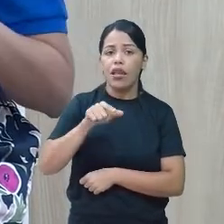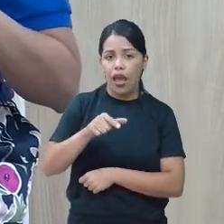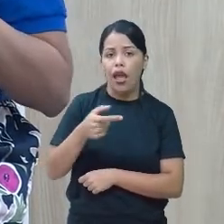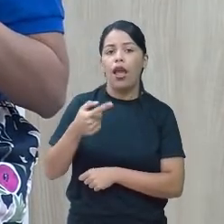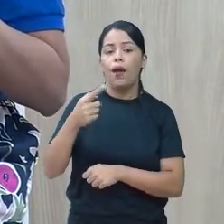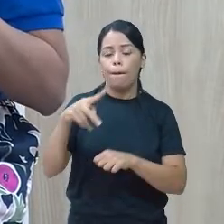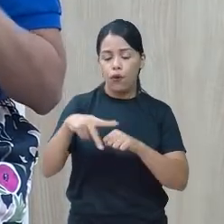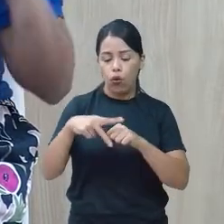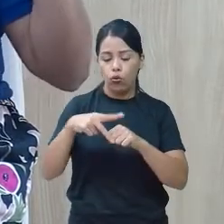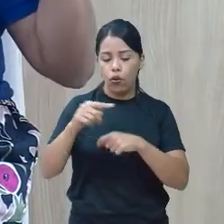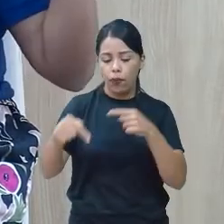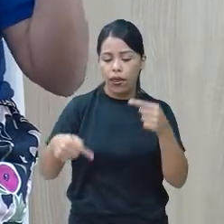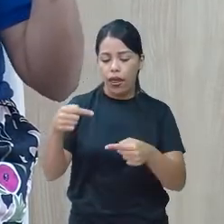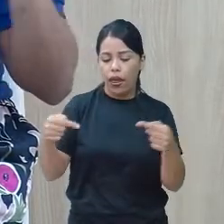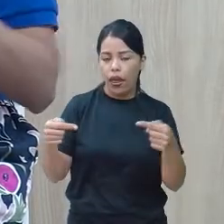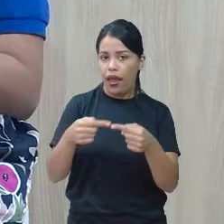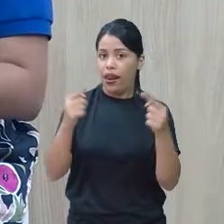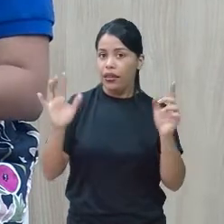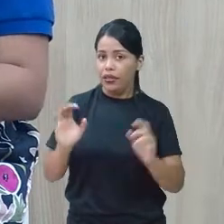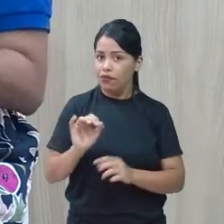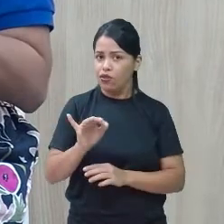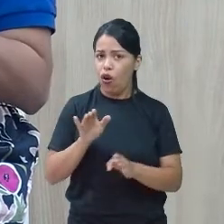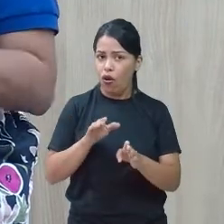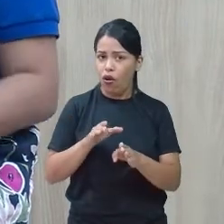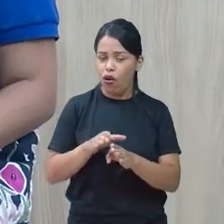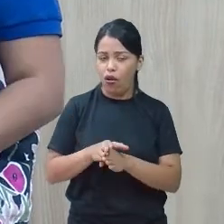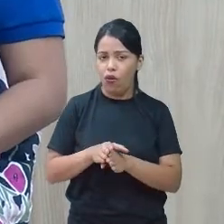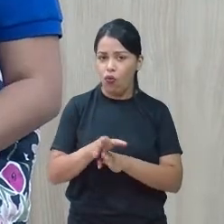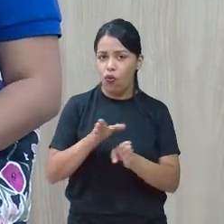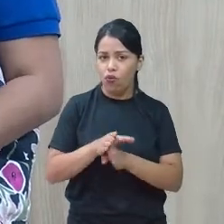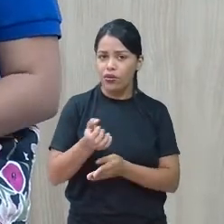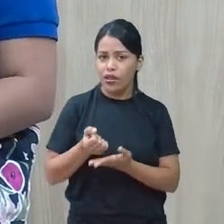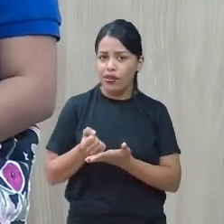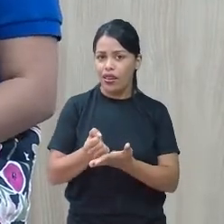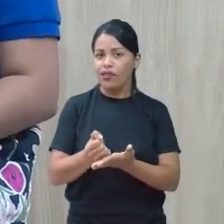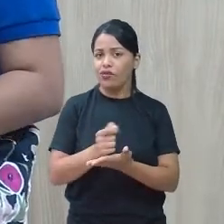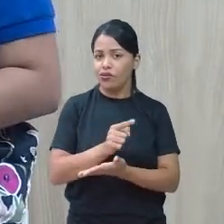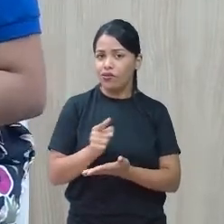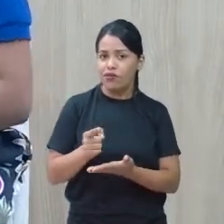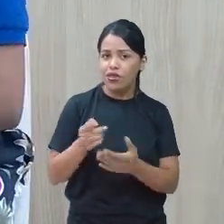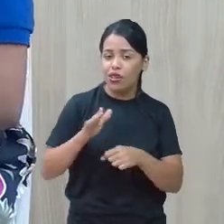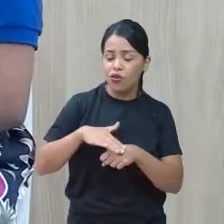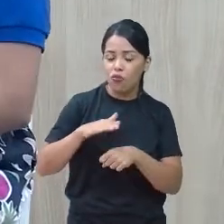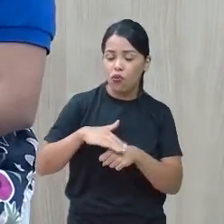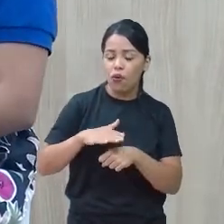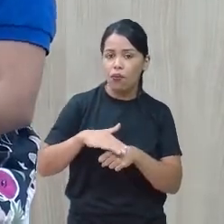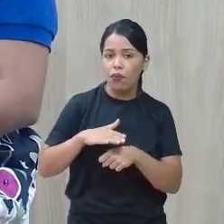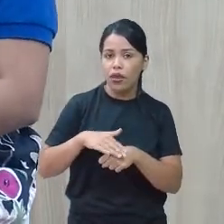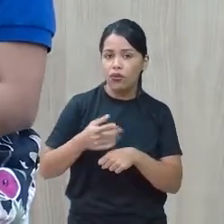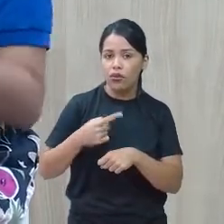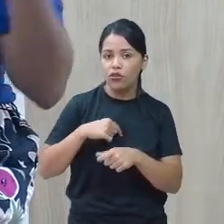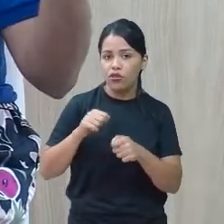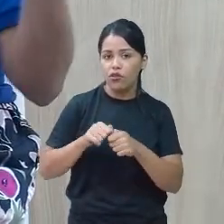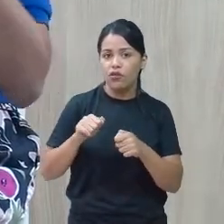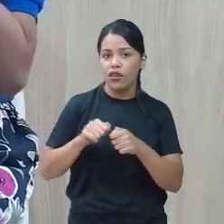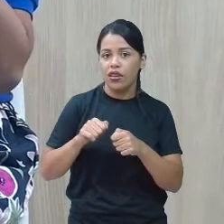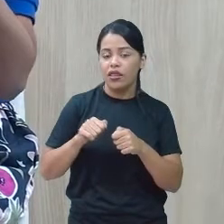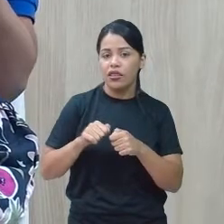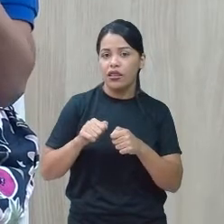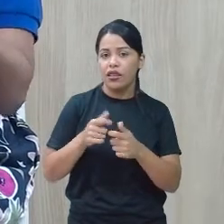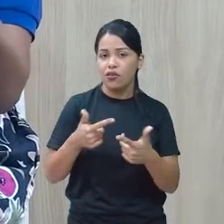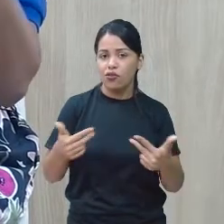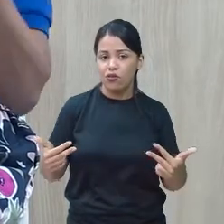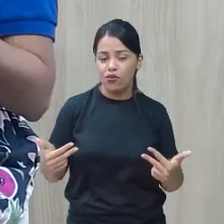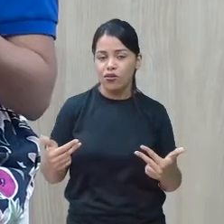relativo. Só uma diquinha assim que ajuda a gente tanto na hora das questões, né? Só isso, um